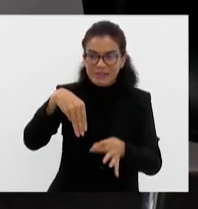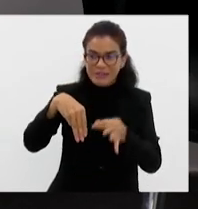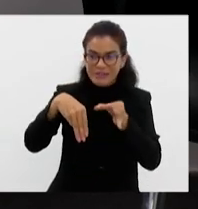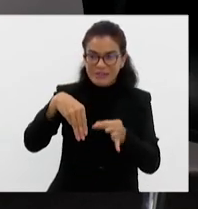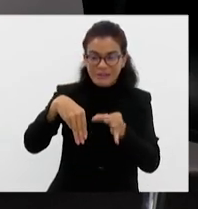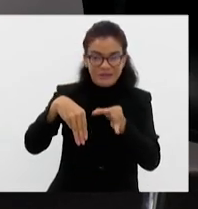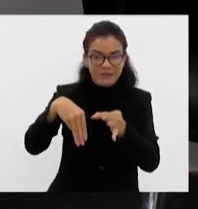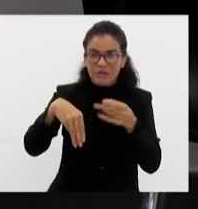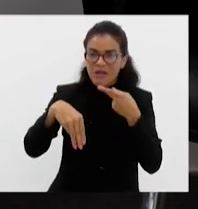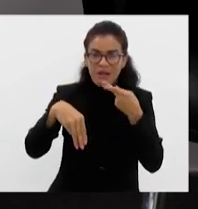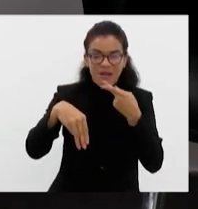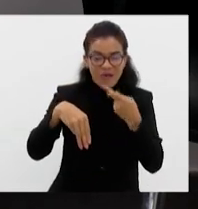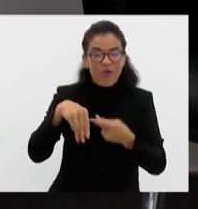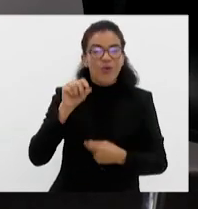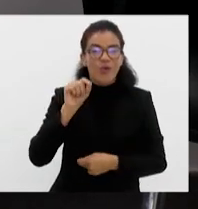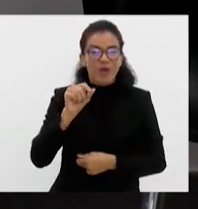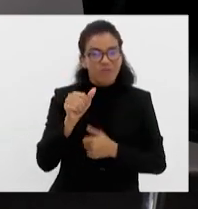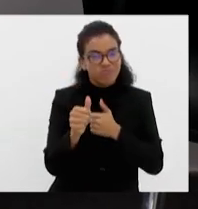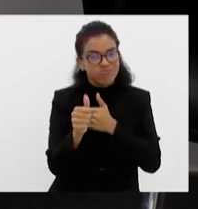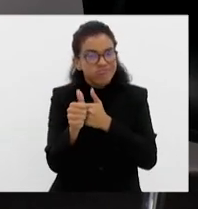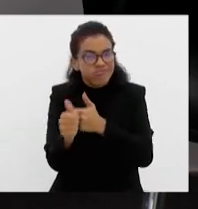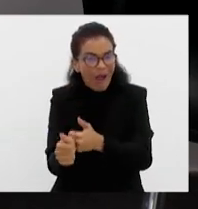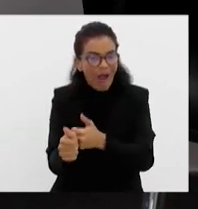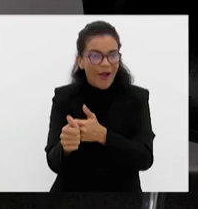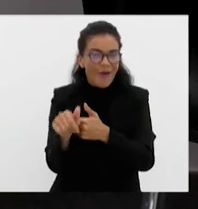entrando nesse caminho